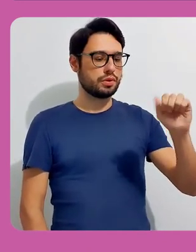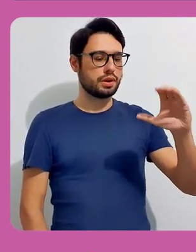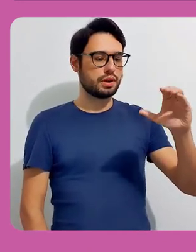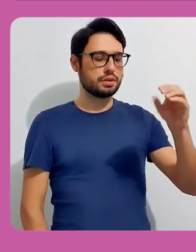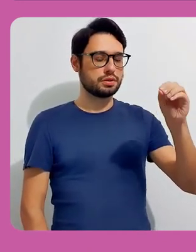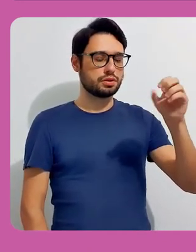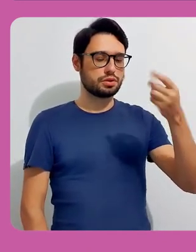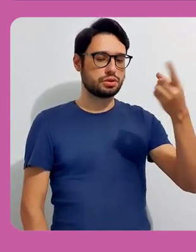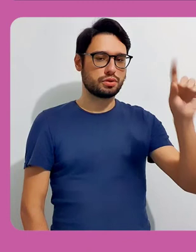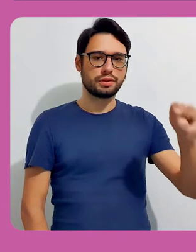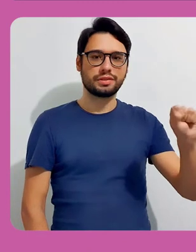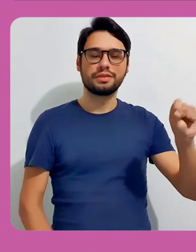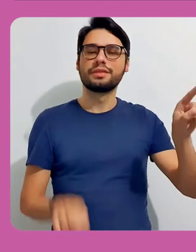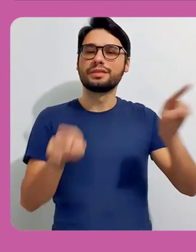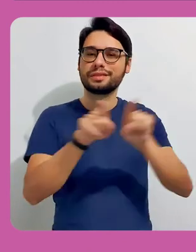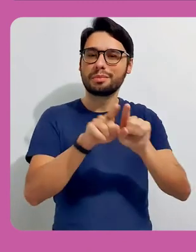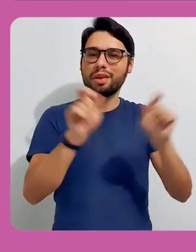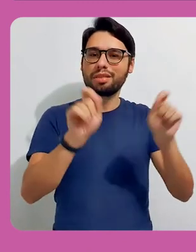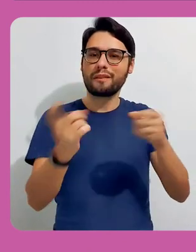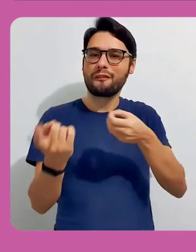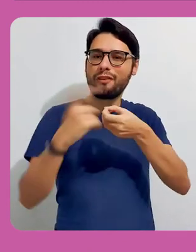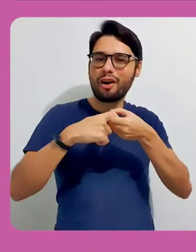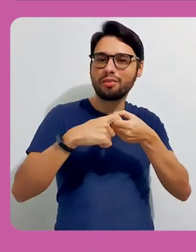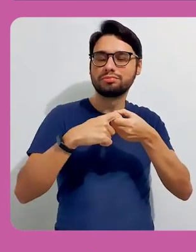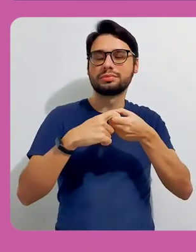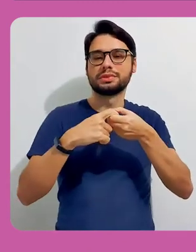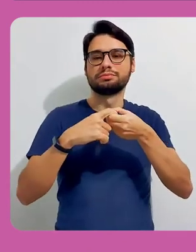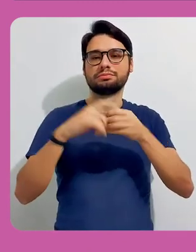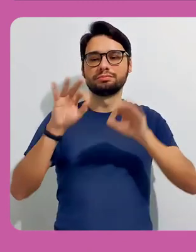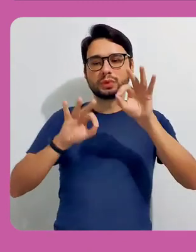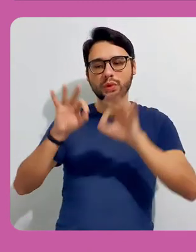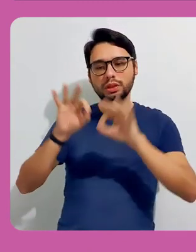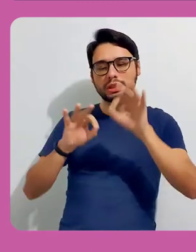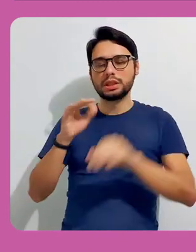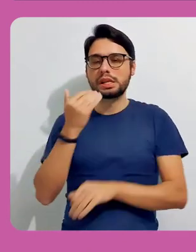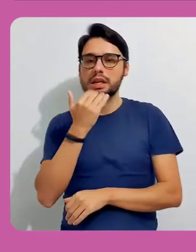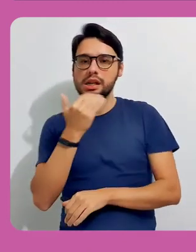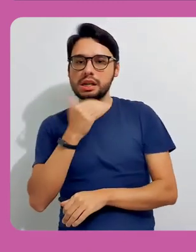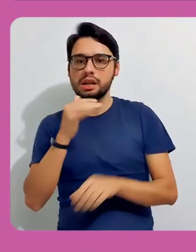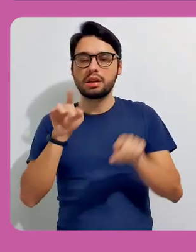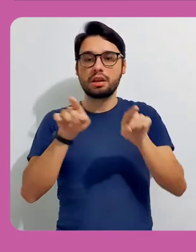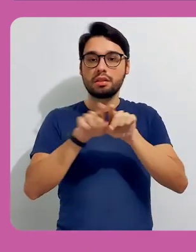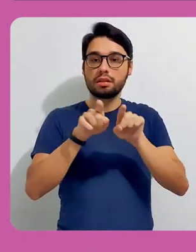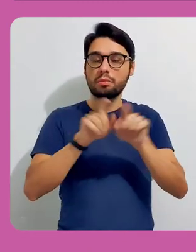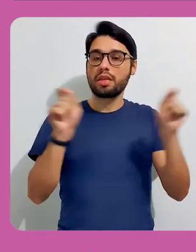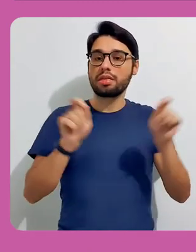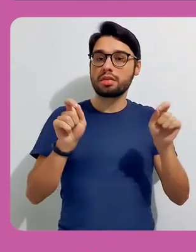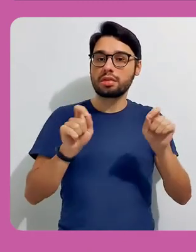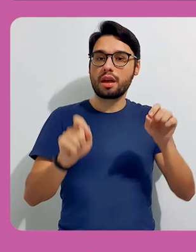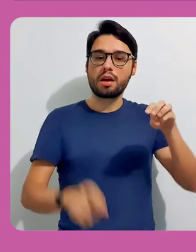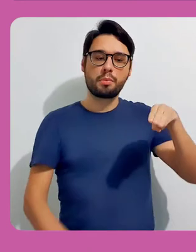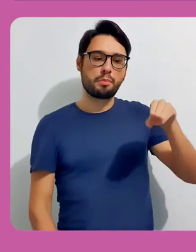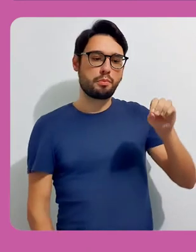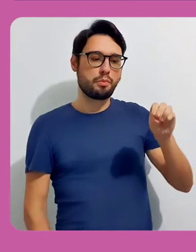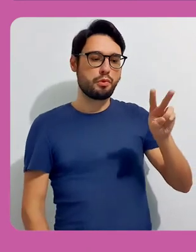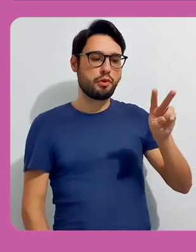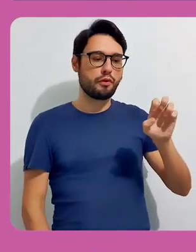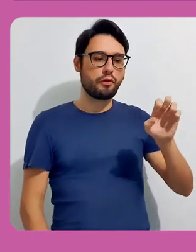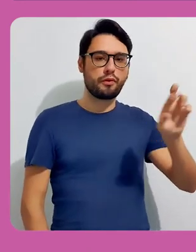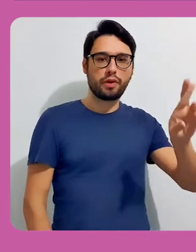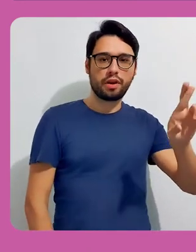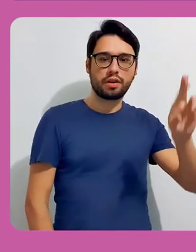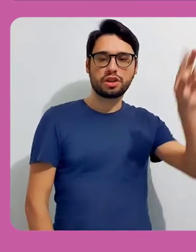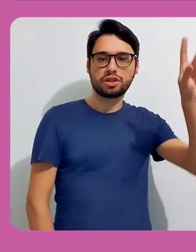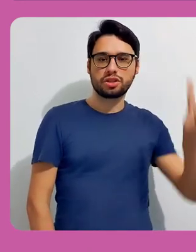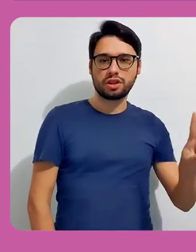seu recurso e aí independente do recurso você vai ter essa opção e você tem também a opção de mover